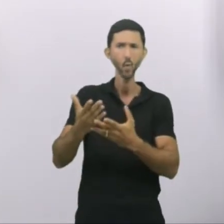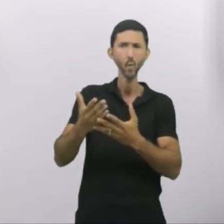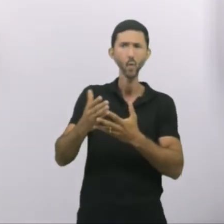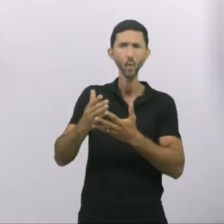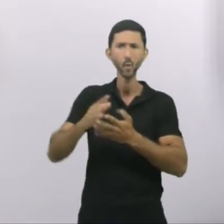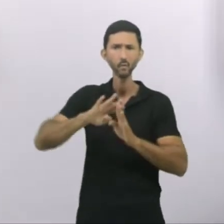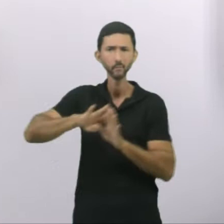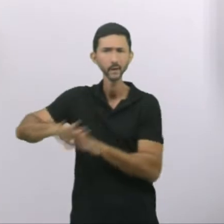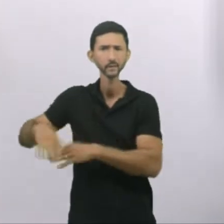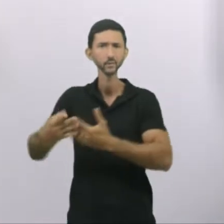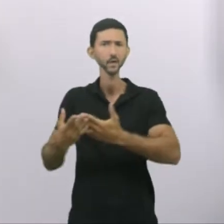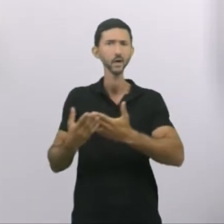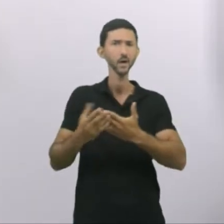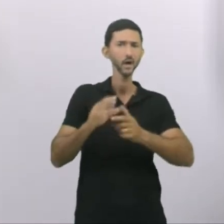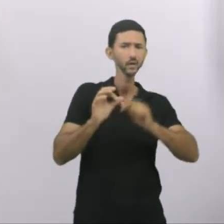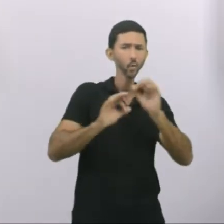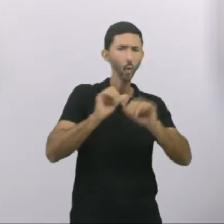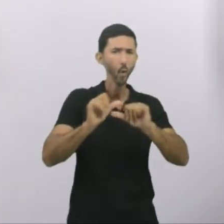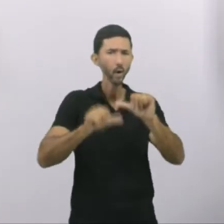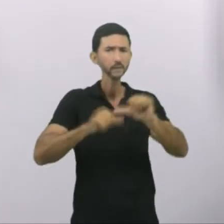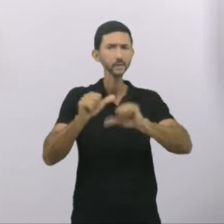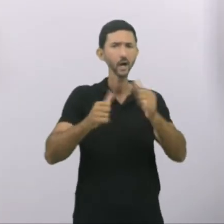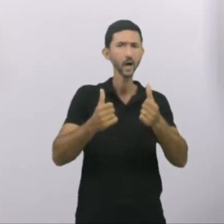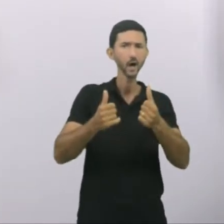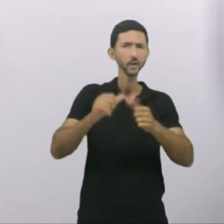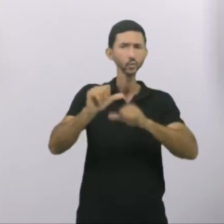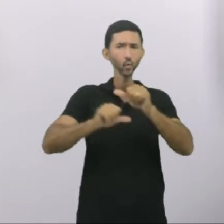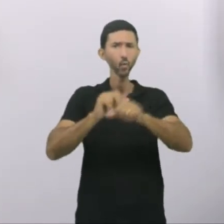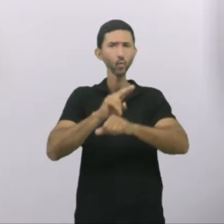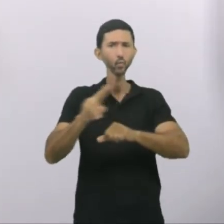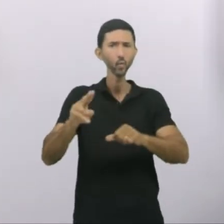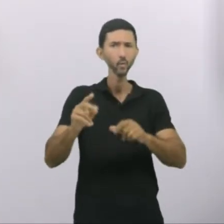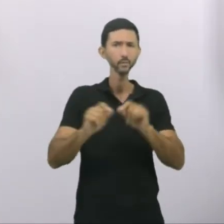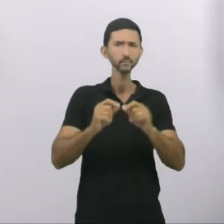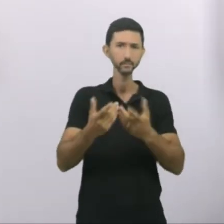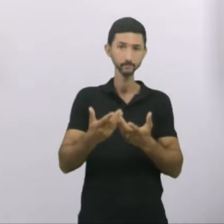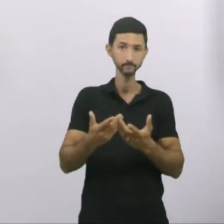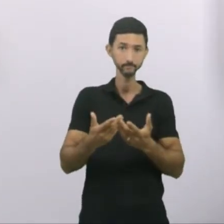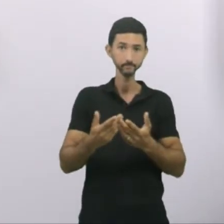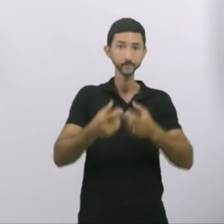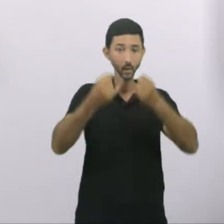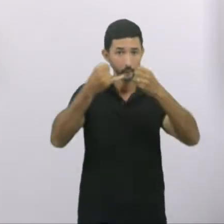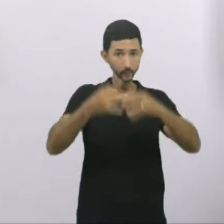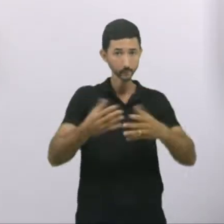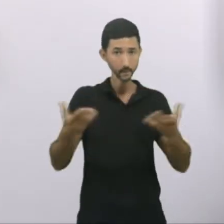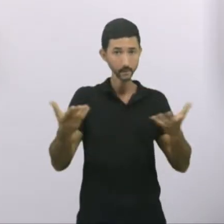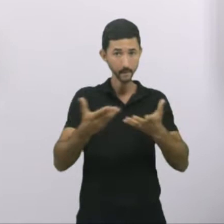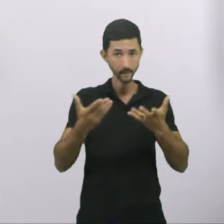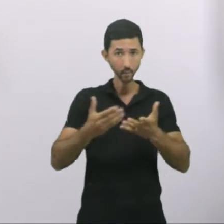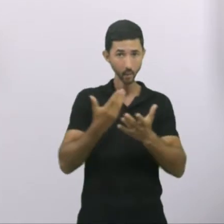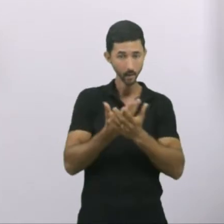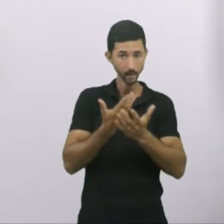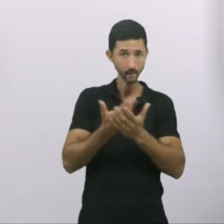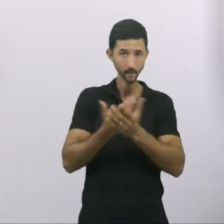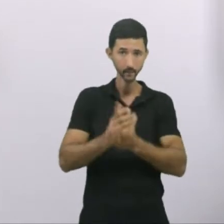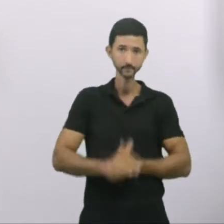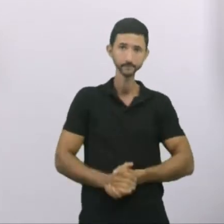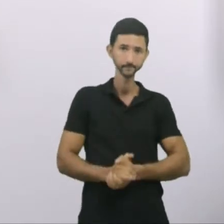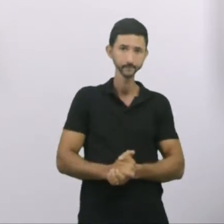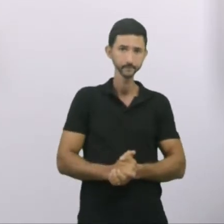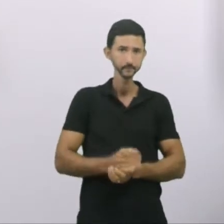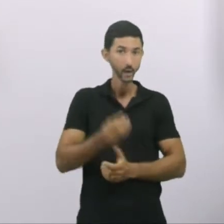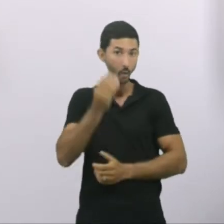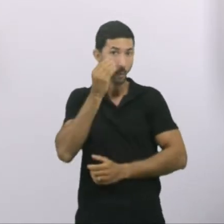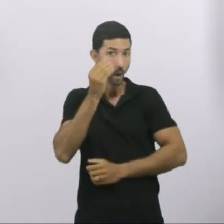abandonado? Ele foi revisto? Ele mudou de nome? É isso que nós vamos tratar na aula de hoje, então